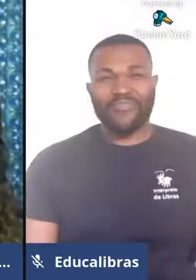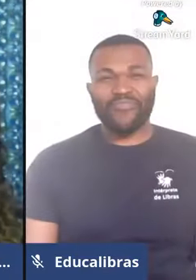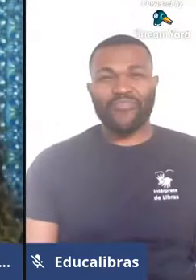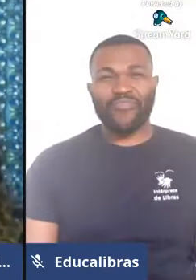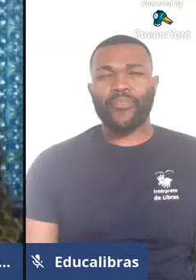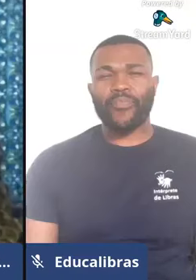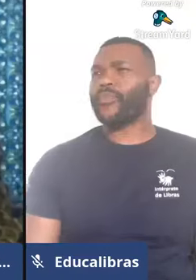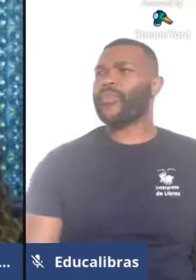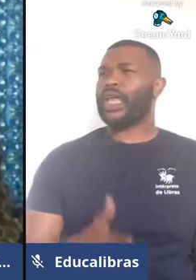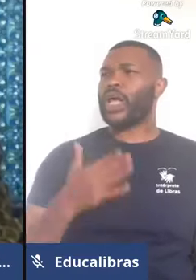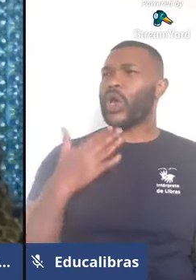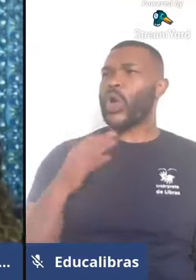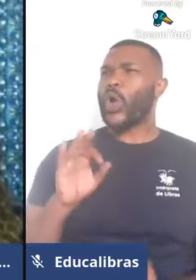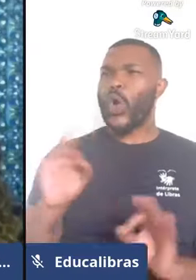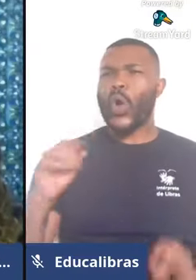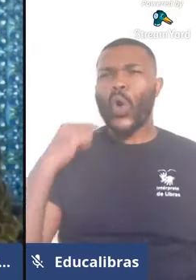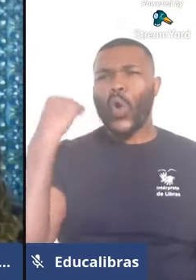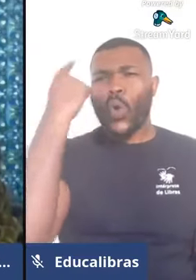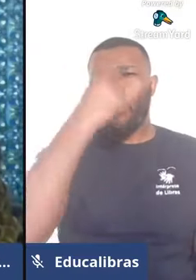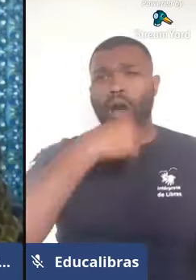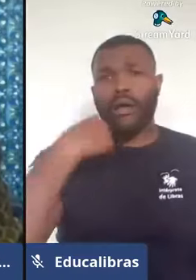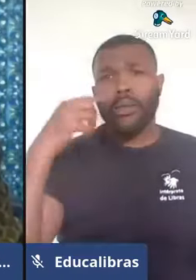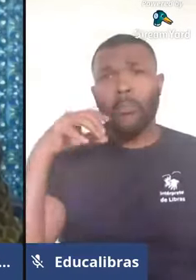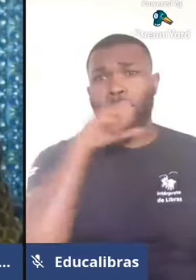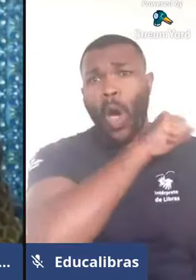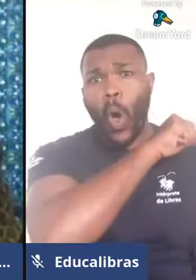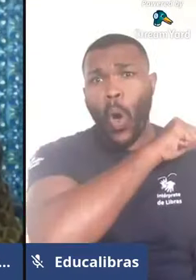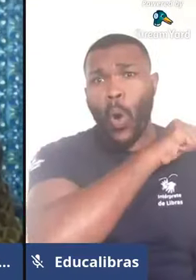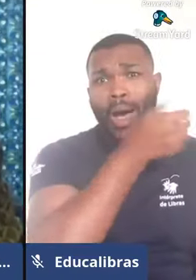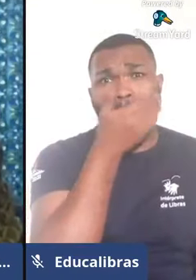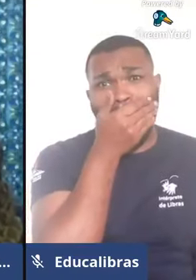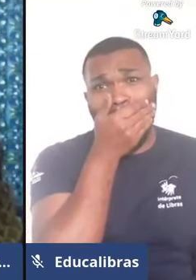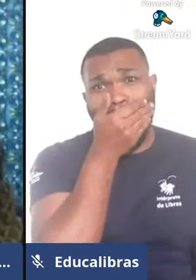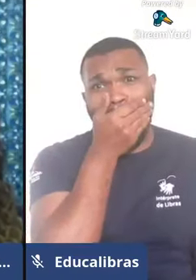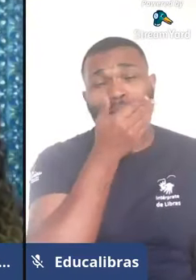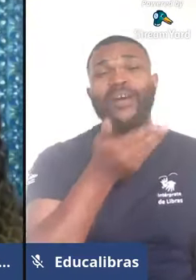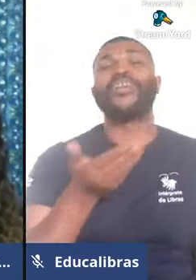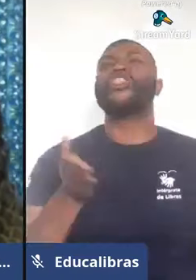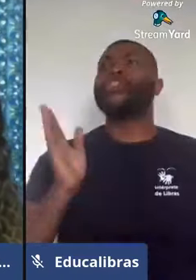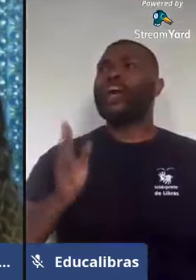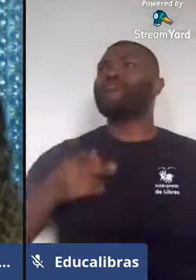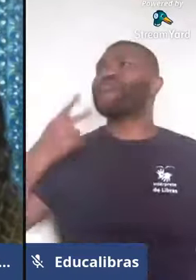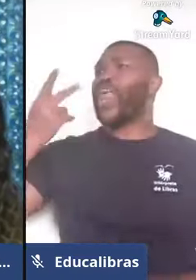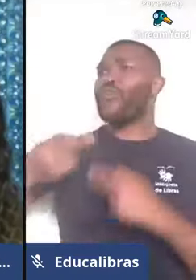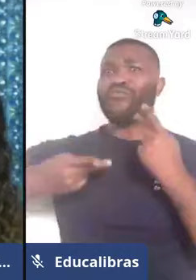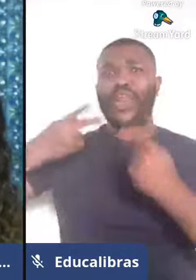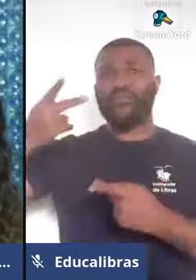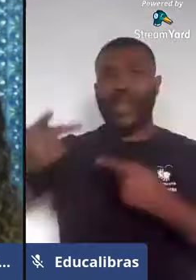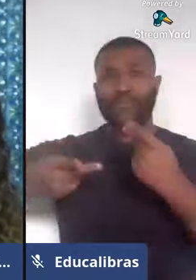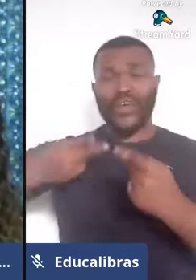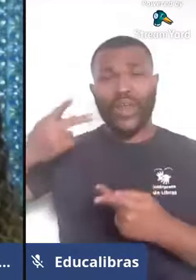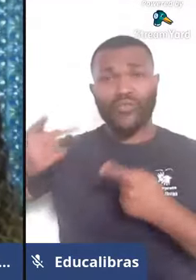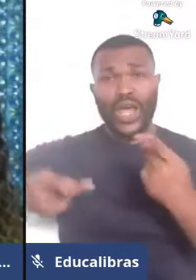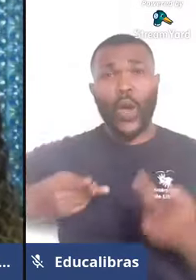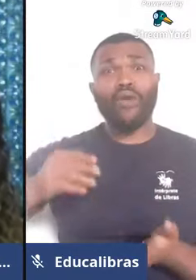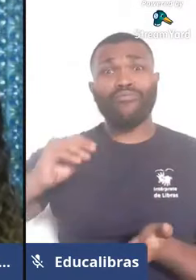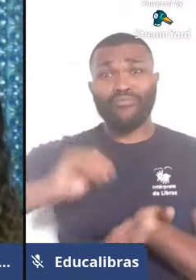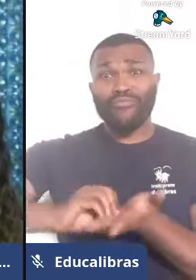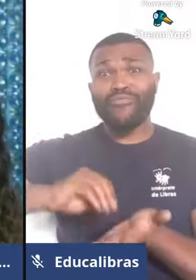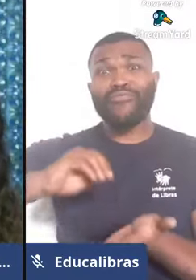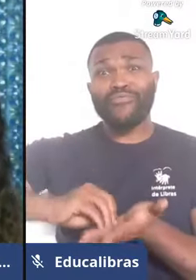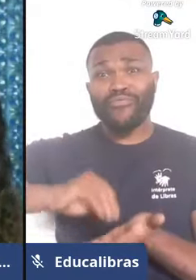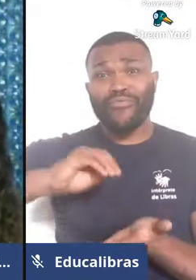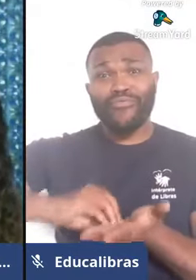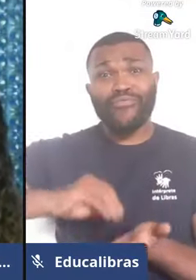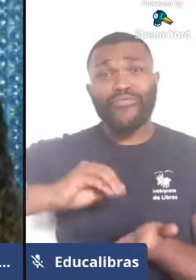Impressionante como uma hora voa. Você viu que a gente falou bastante, mas falta pelo menos uma meia